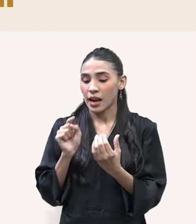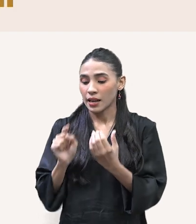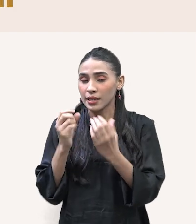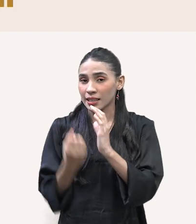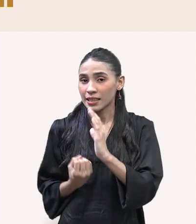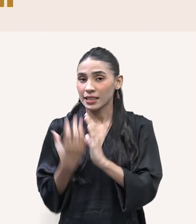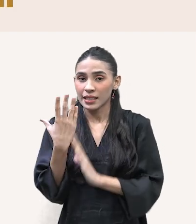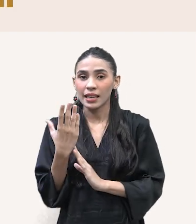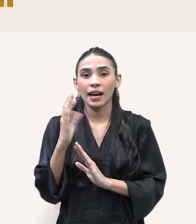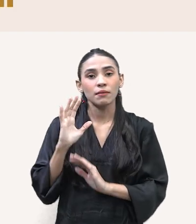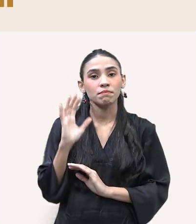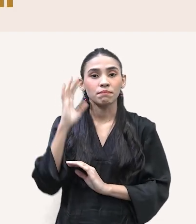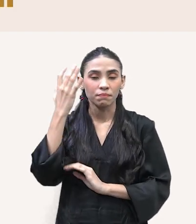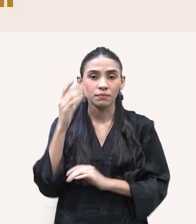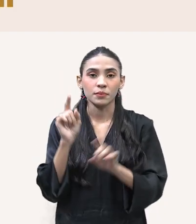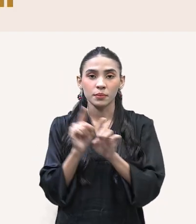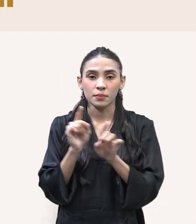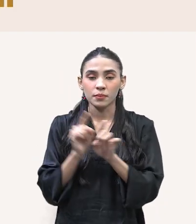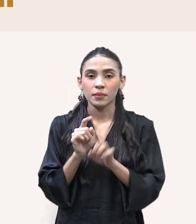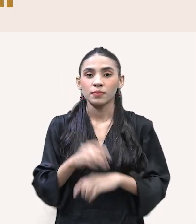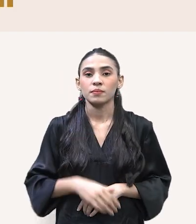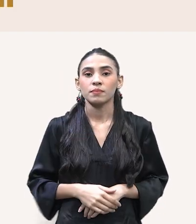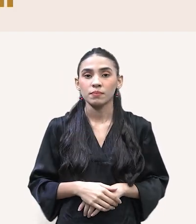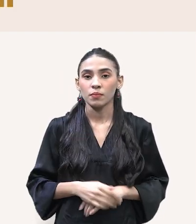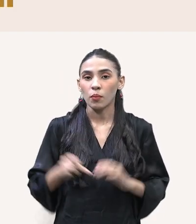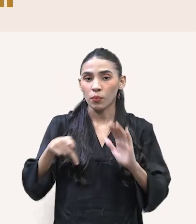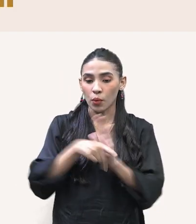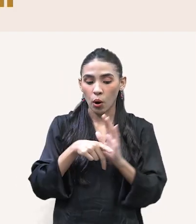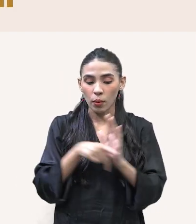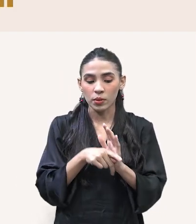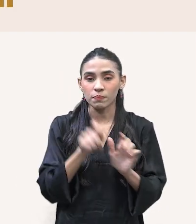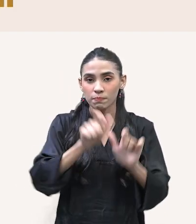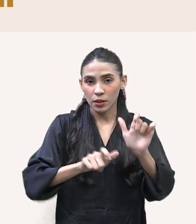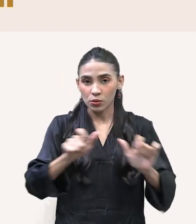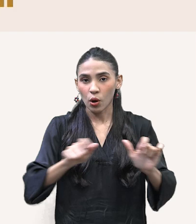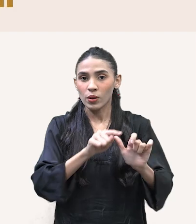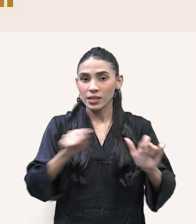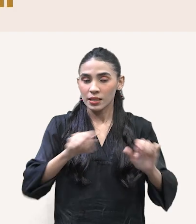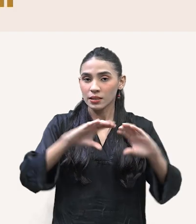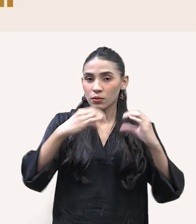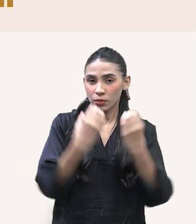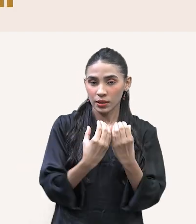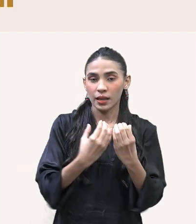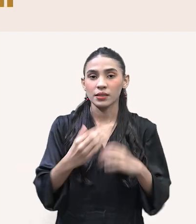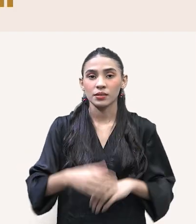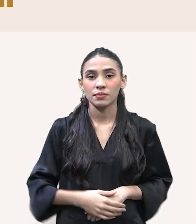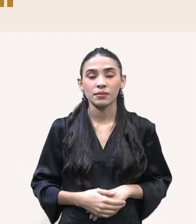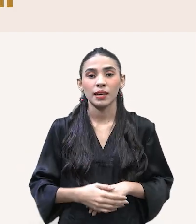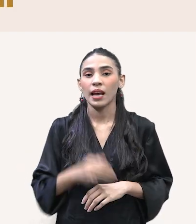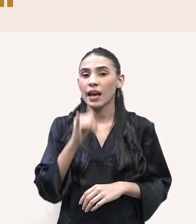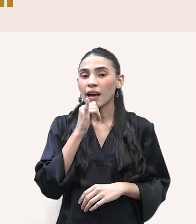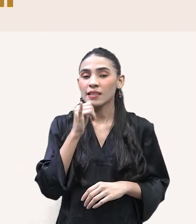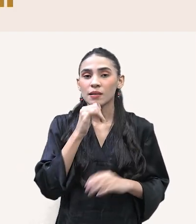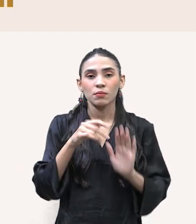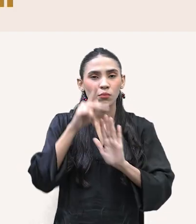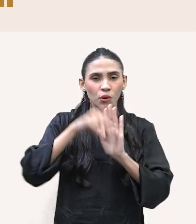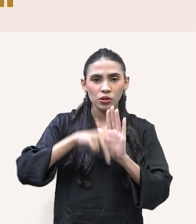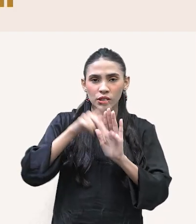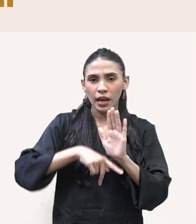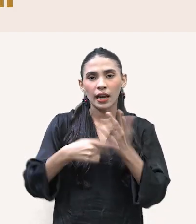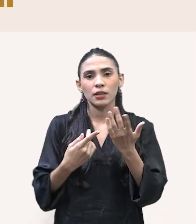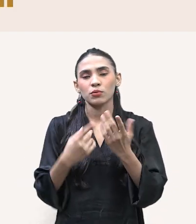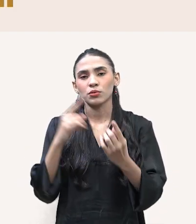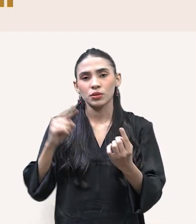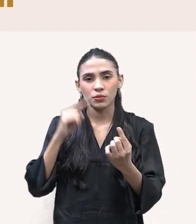criar soluções, né, com os próprios membros dessa comunidade, considerando, então, as vozes daquela comunidade,